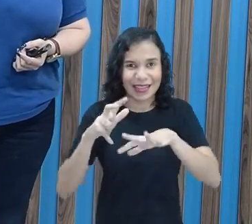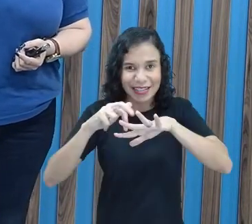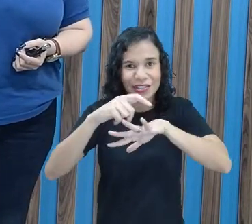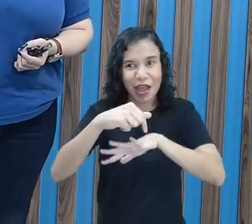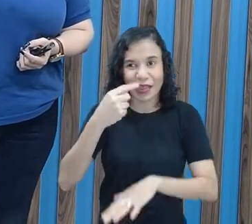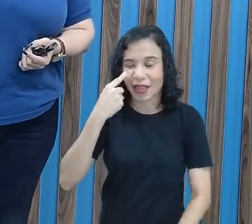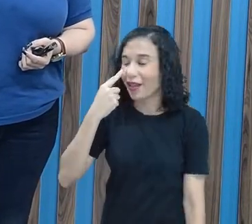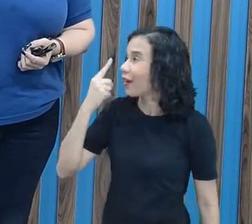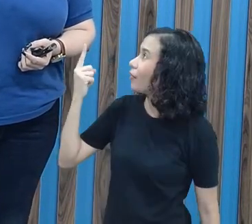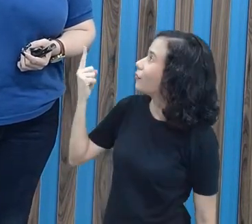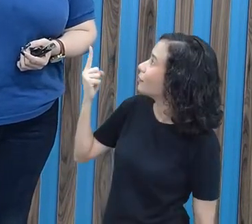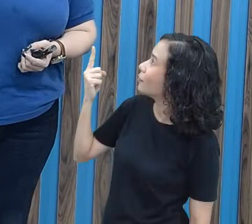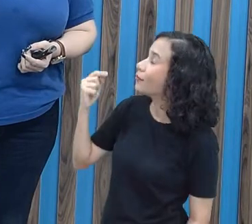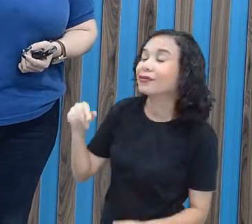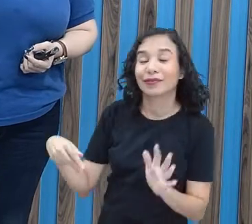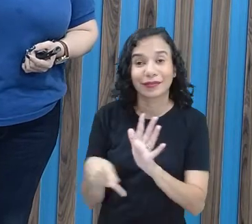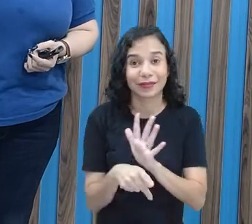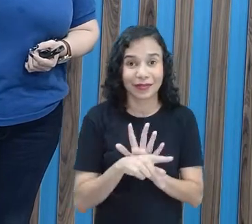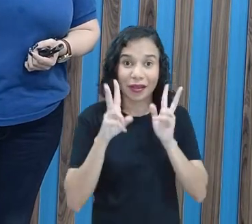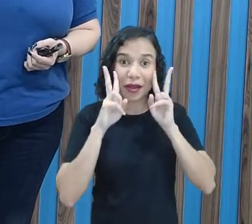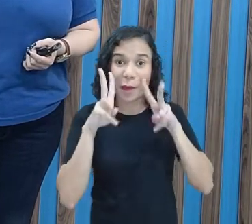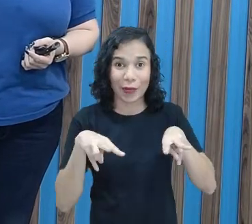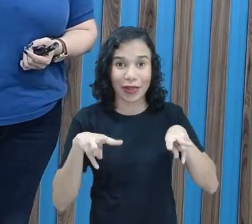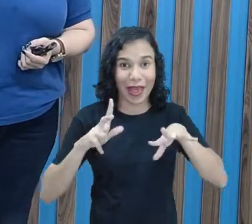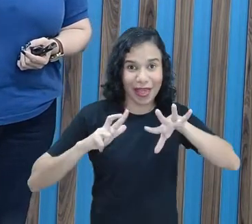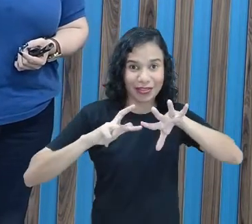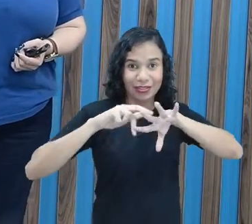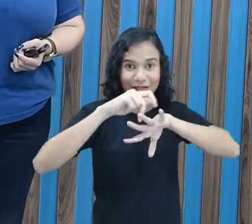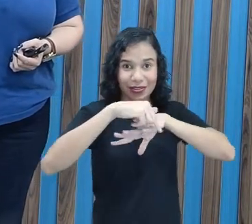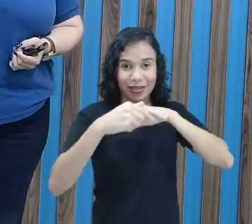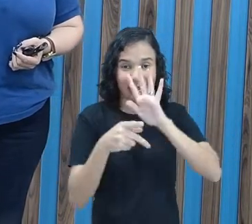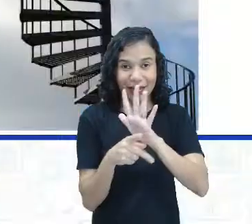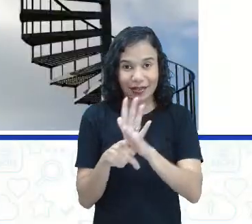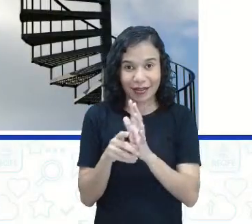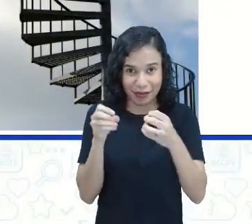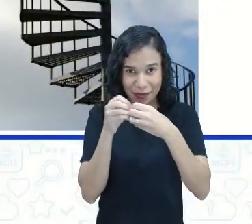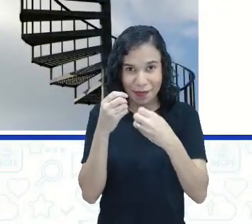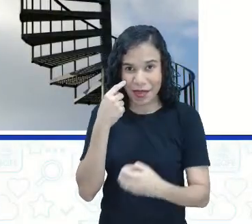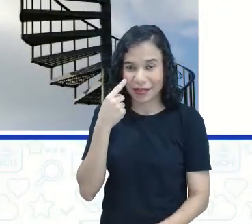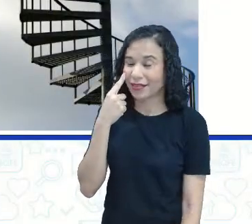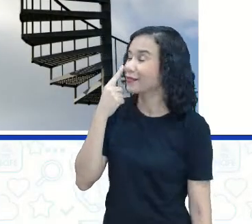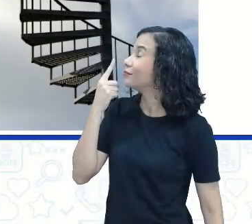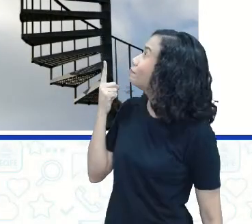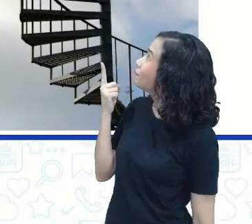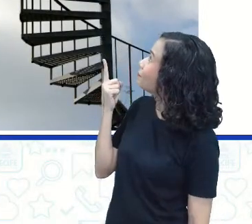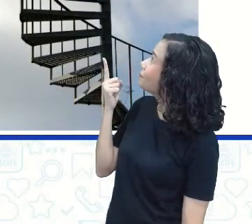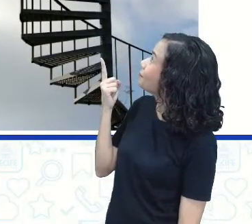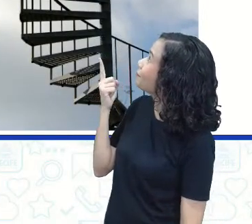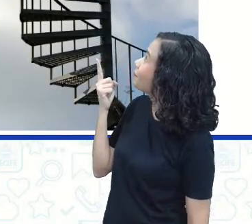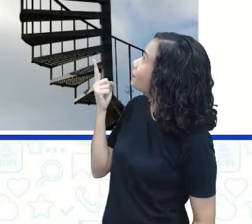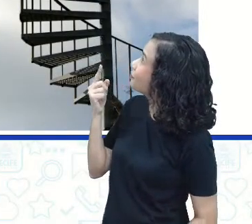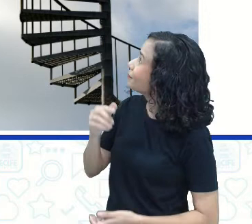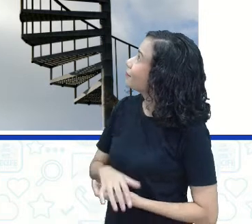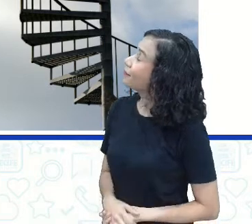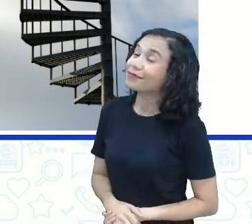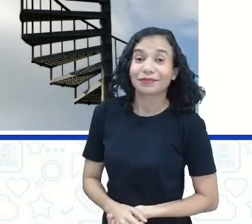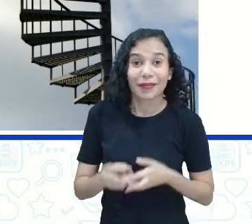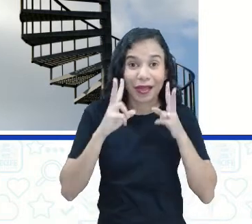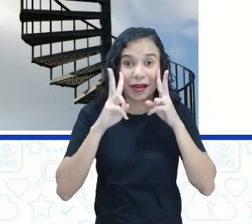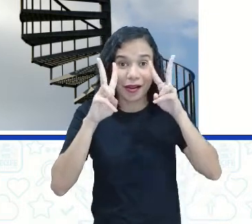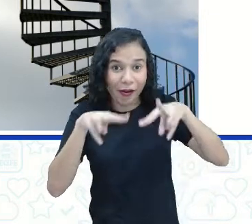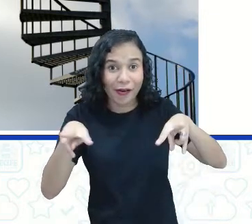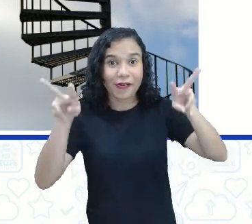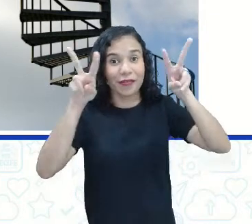tá vendo aí, ó. Billy, joga na tela aí para eles verem a escada em caracol mais de perto. Pronto, olha a escada em caracol aí, tá